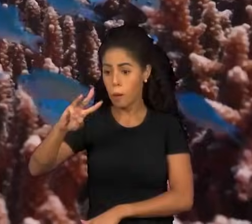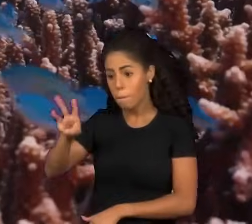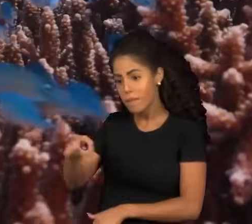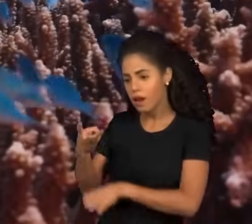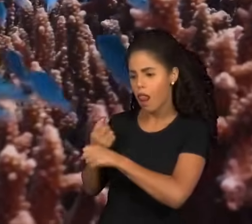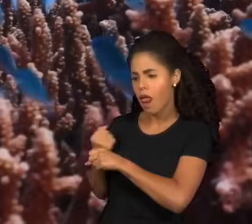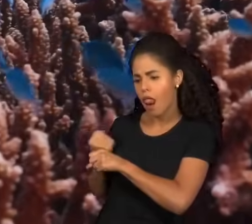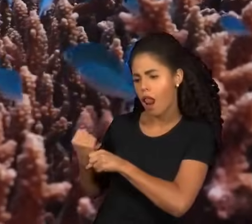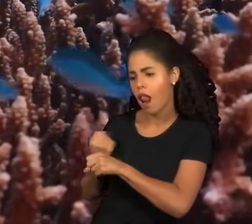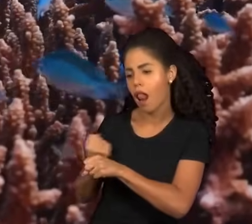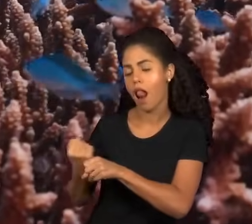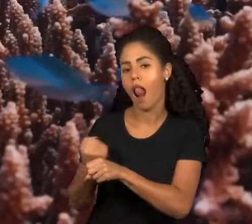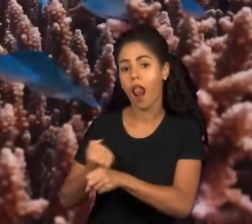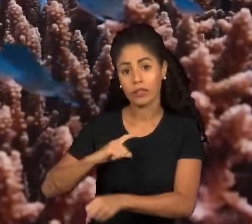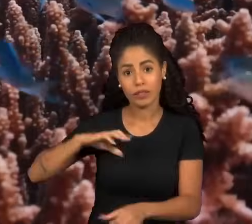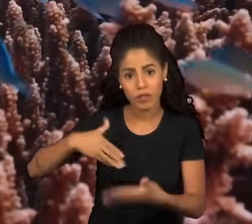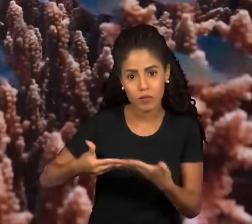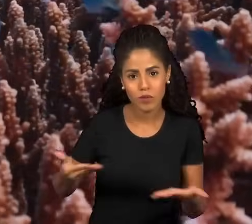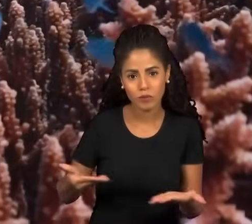de anos.